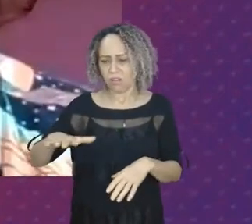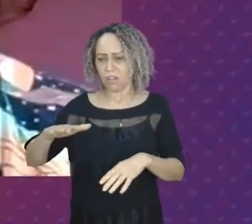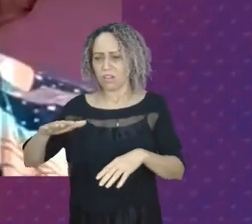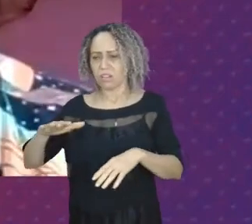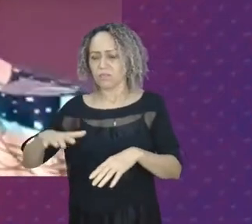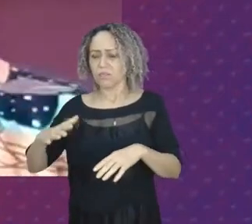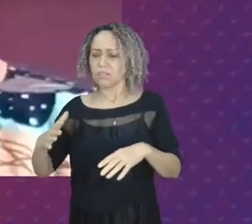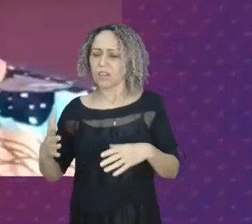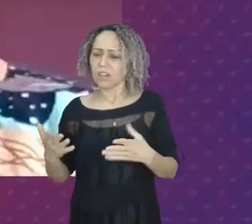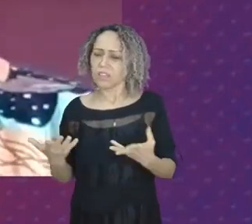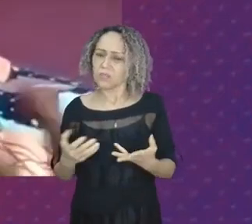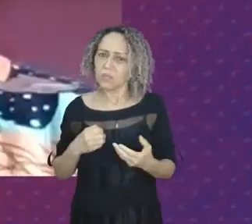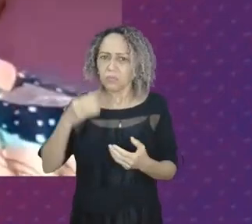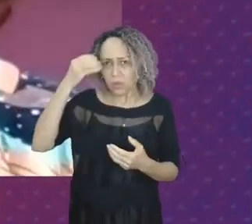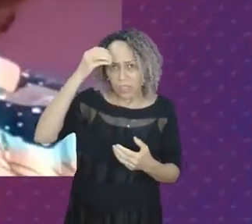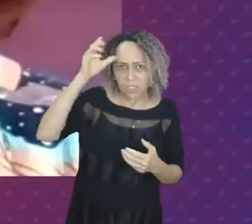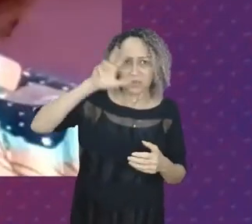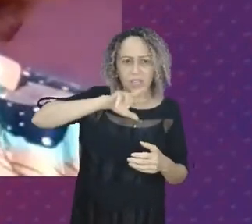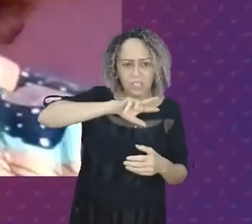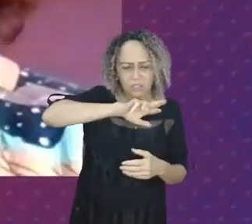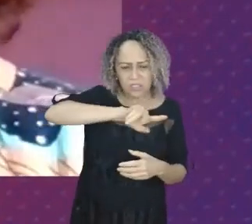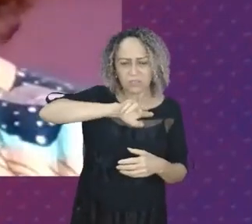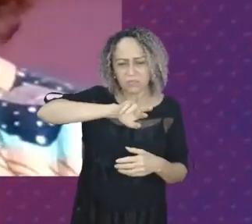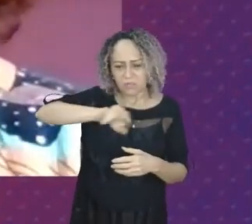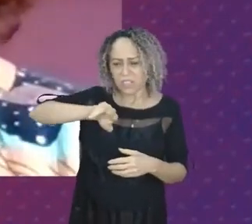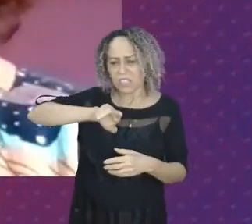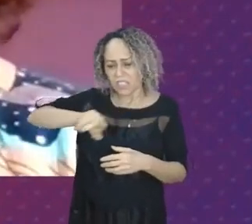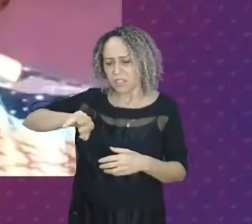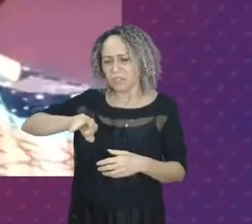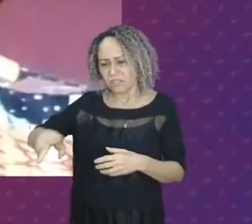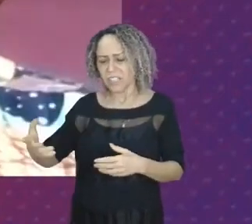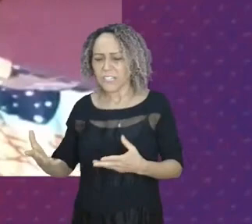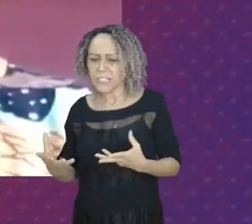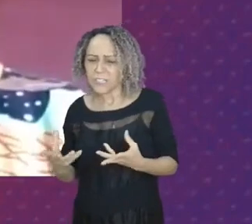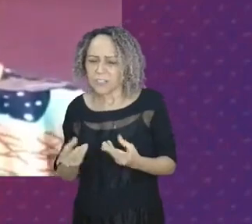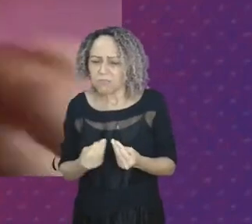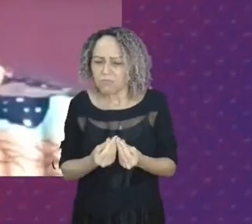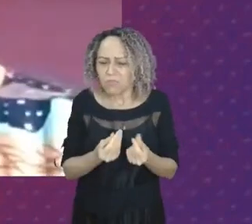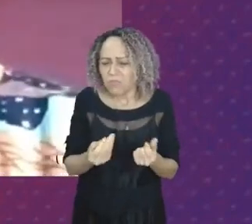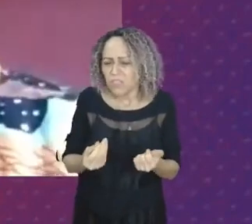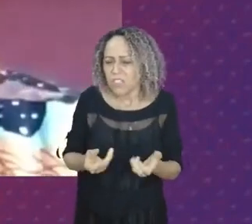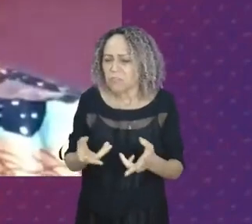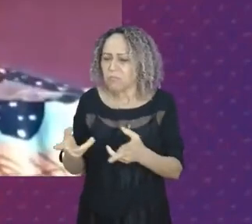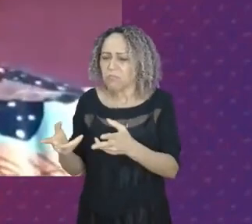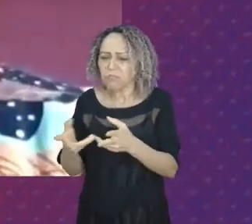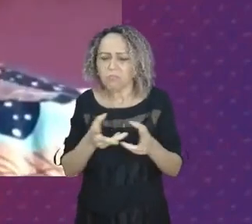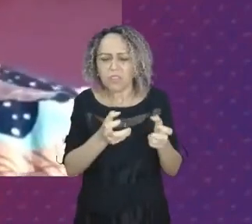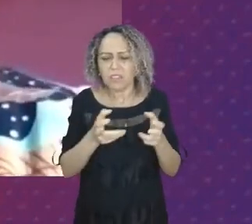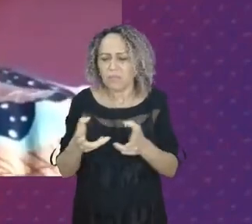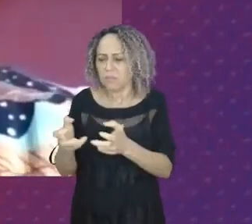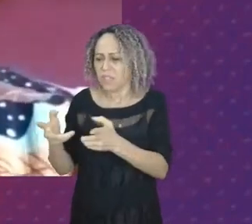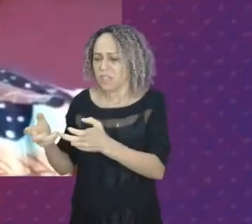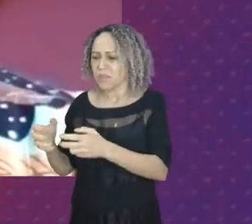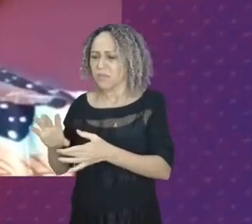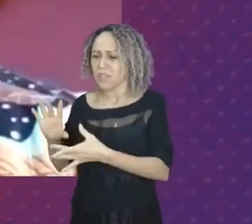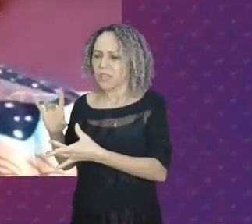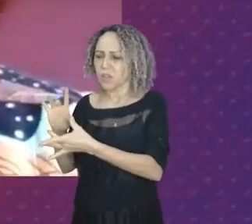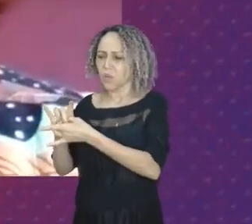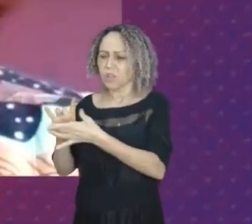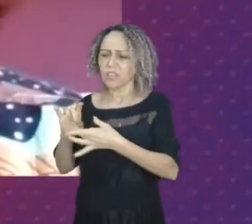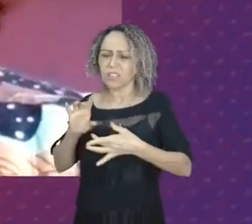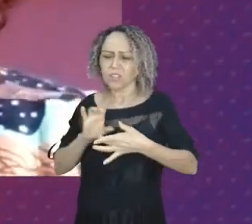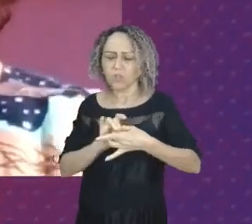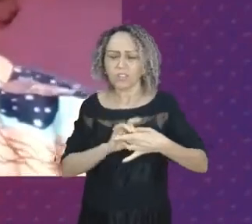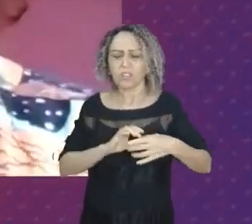com diferentes conhecimentos, com diferentes sensibilidades, e são essas pessoas que vão estar ali na ponta, implementando essas